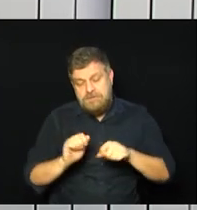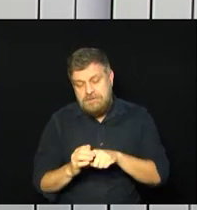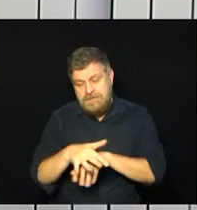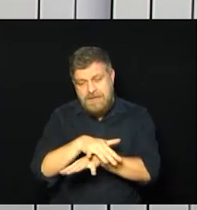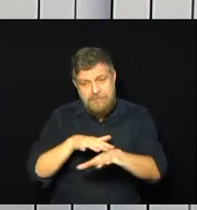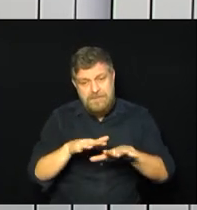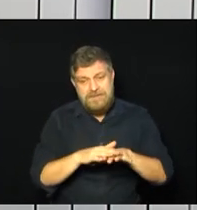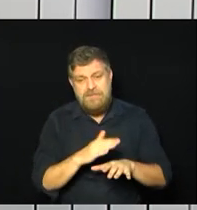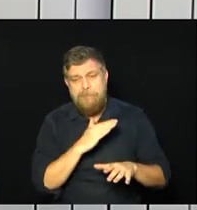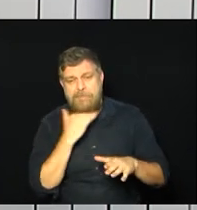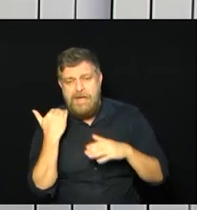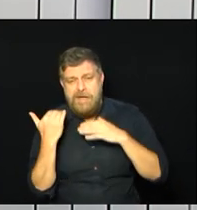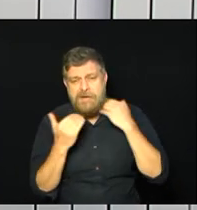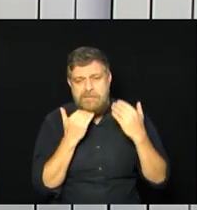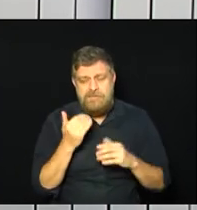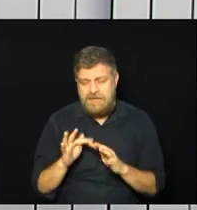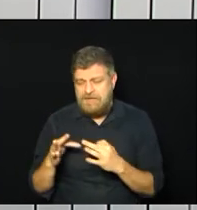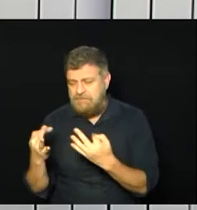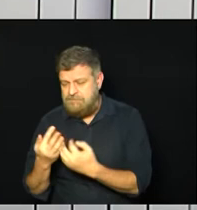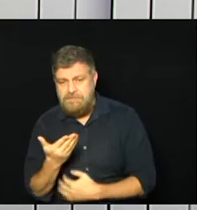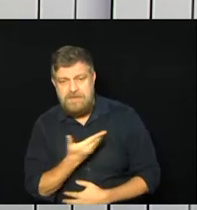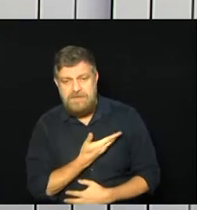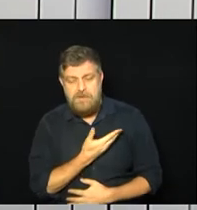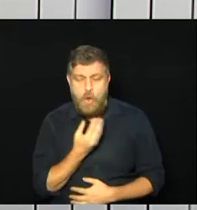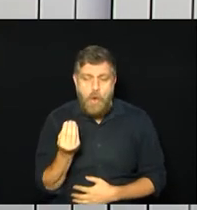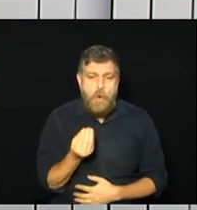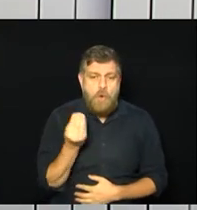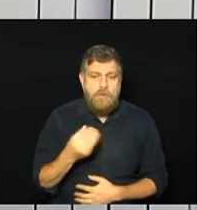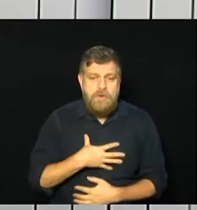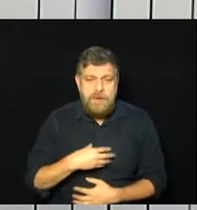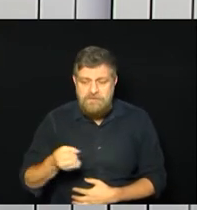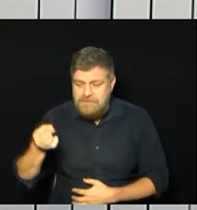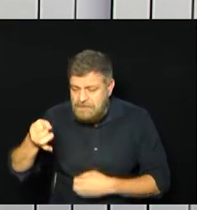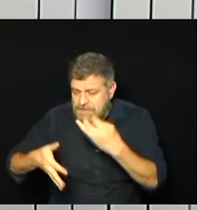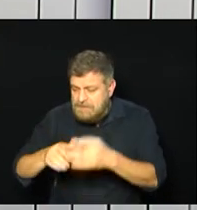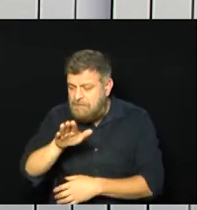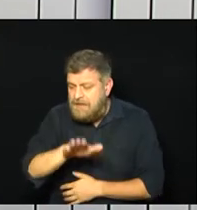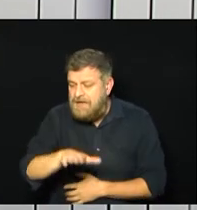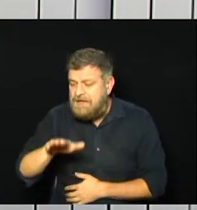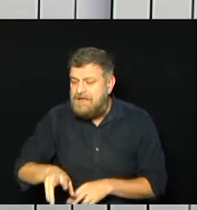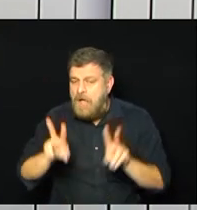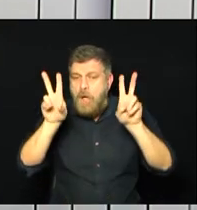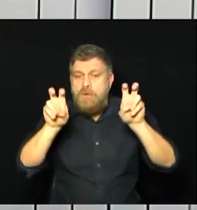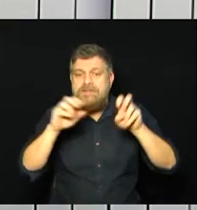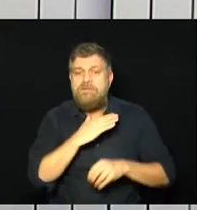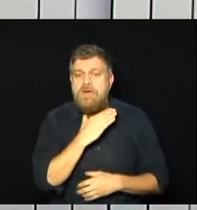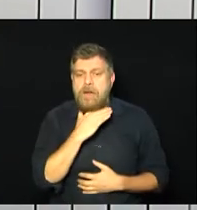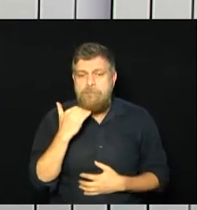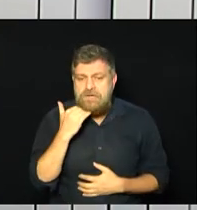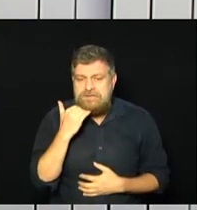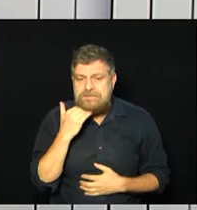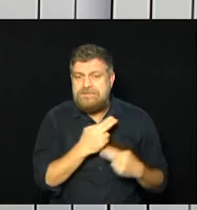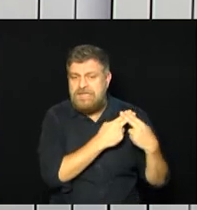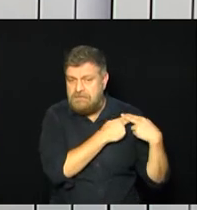queridos, amigos. Explicar para os filhos, para as crianças, sobre a morte é uma tarefa